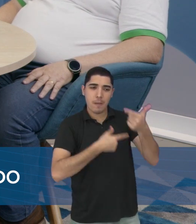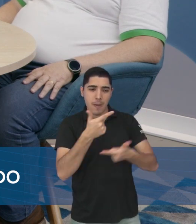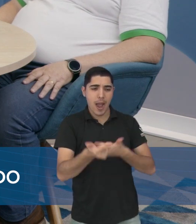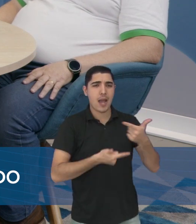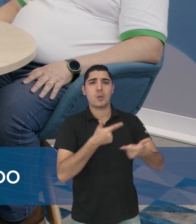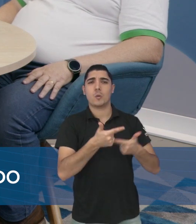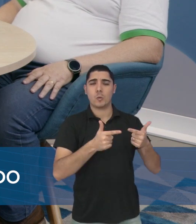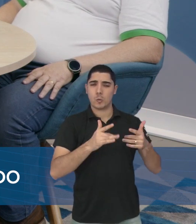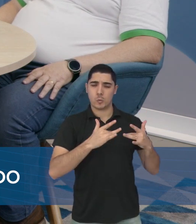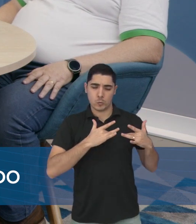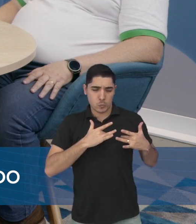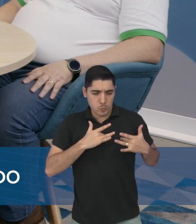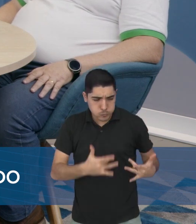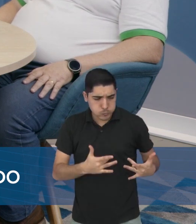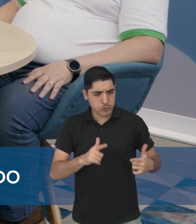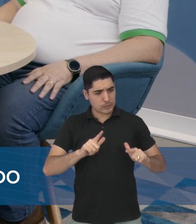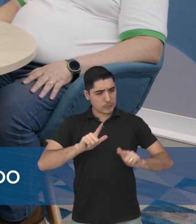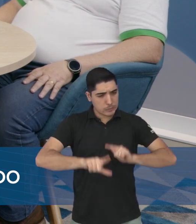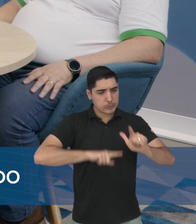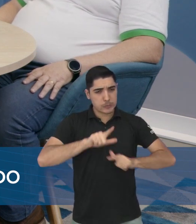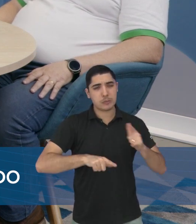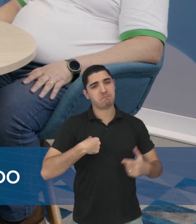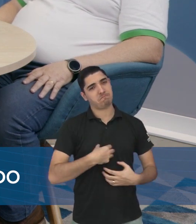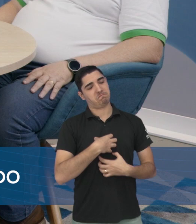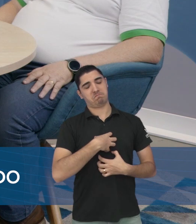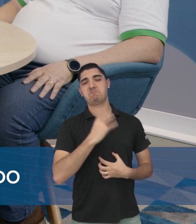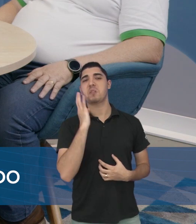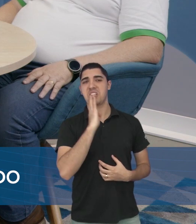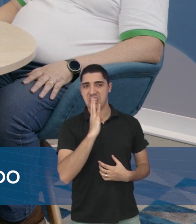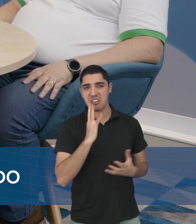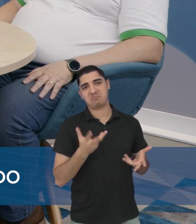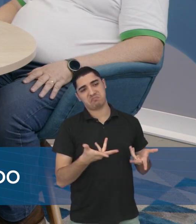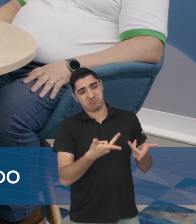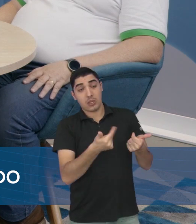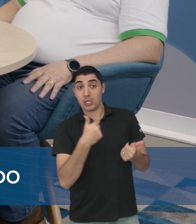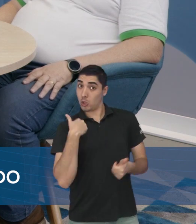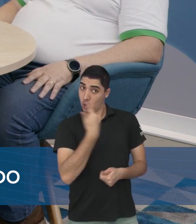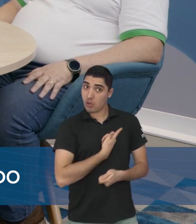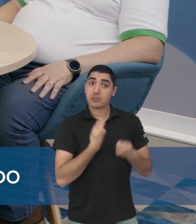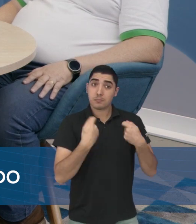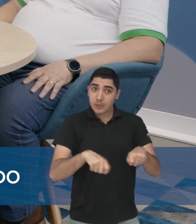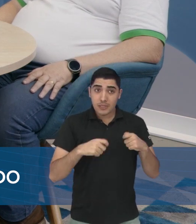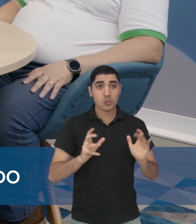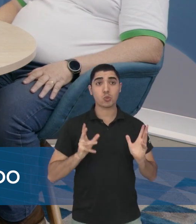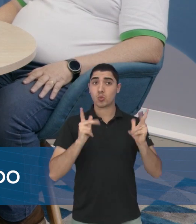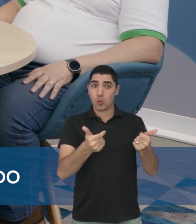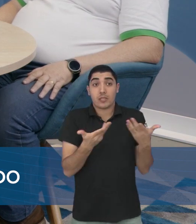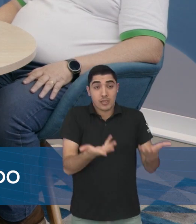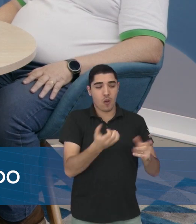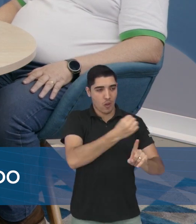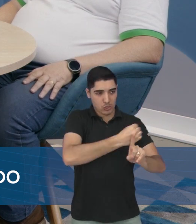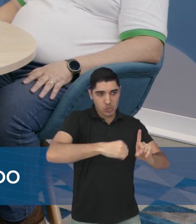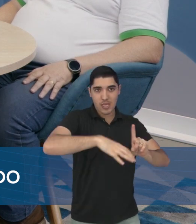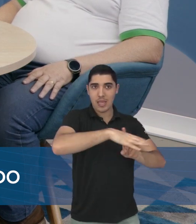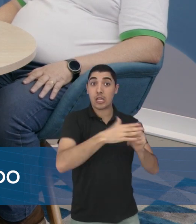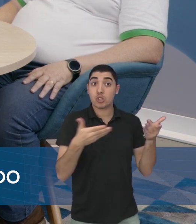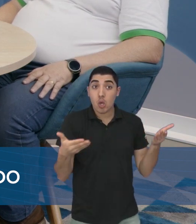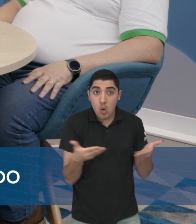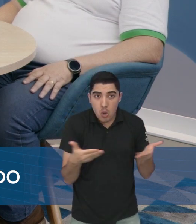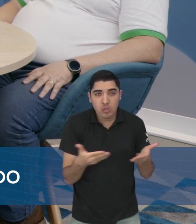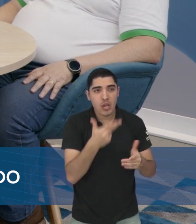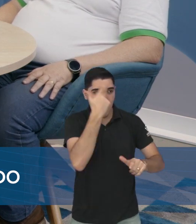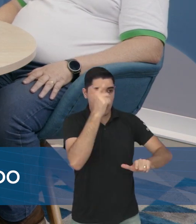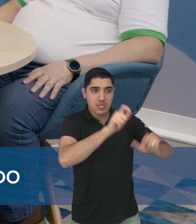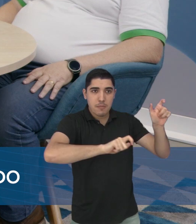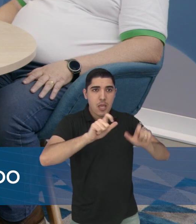num trabalho voluntário, se doando. Eu acho que é algo assim muito bacana que todos nós precisamos, né? Eu acho que a sociedade, hoje em dia,